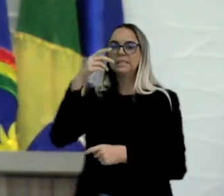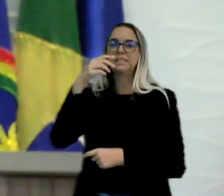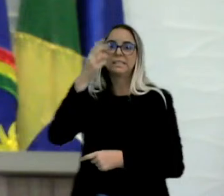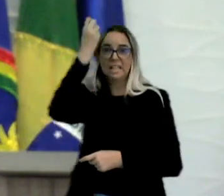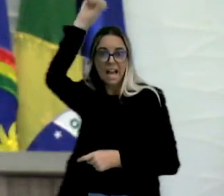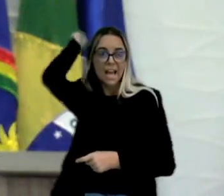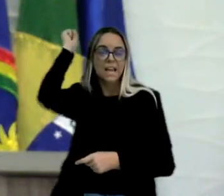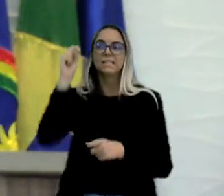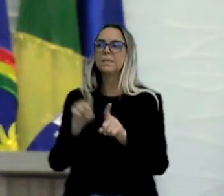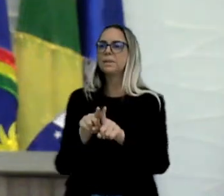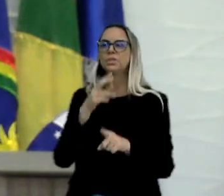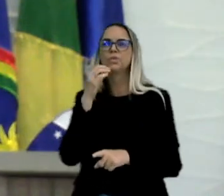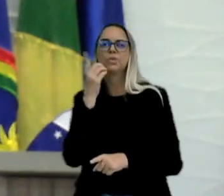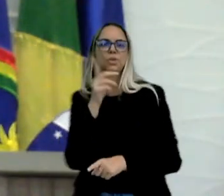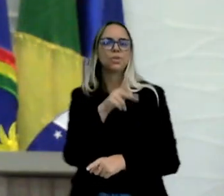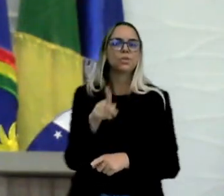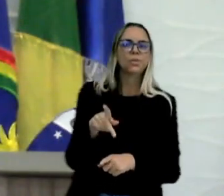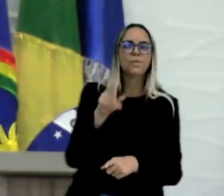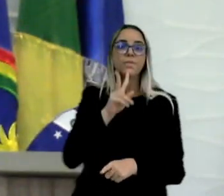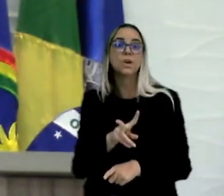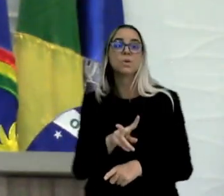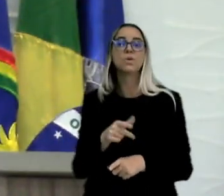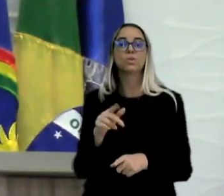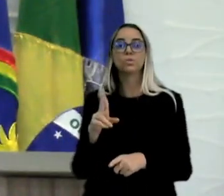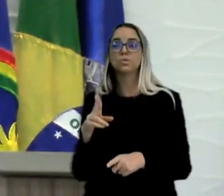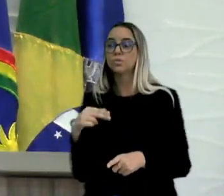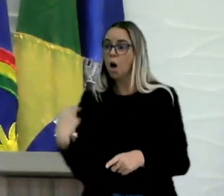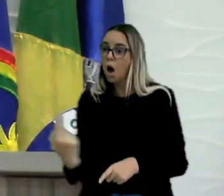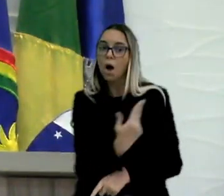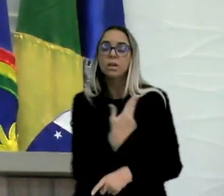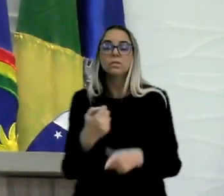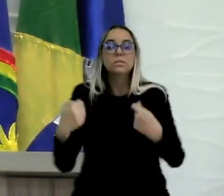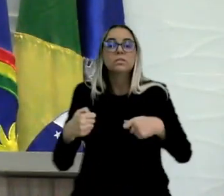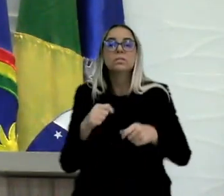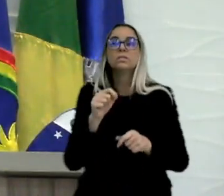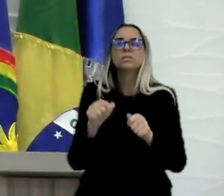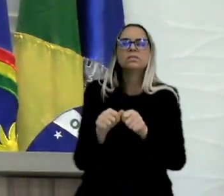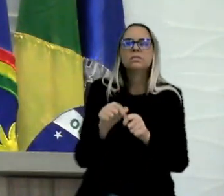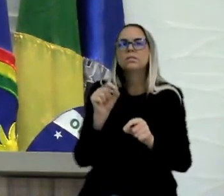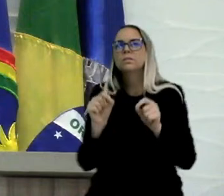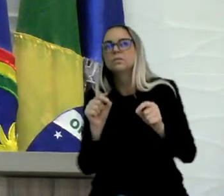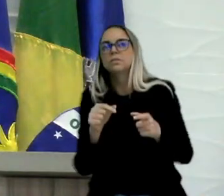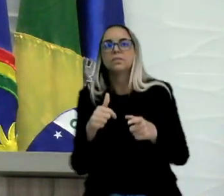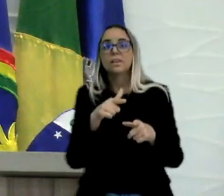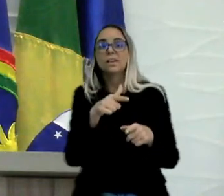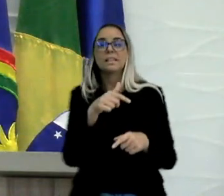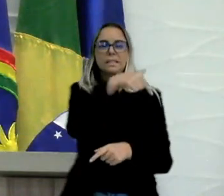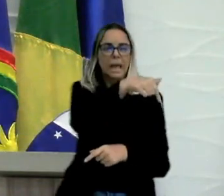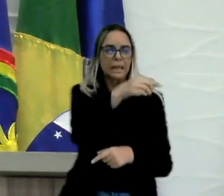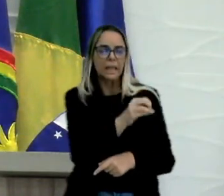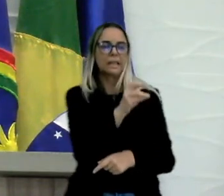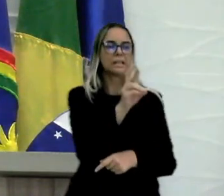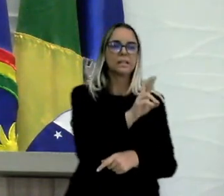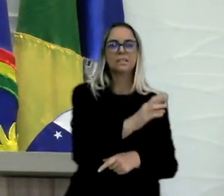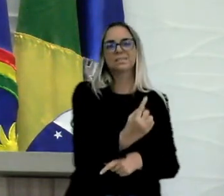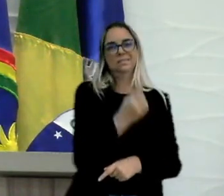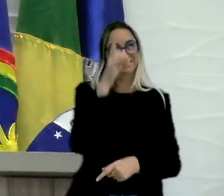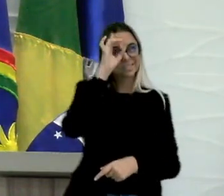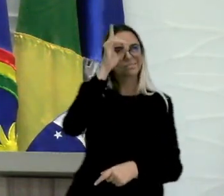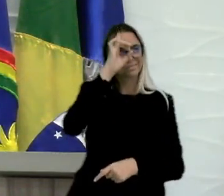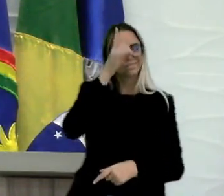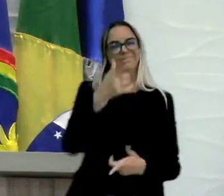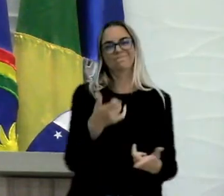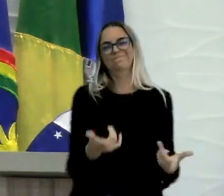Diogo todos vocês aqui que nós tinha que pegar aqui um caba que ganhava R 70 por dia 60 por dia